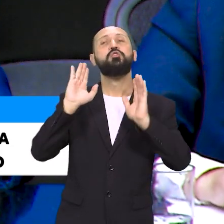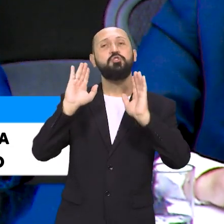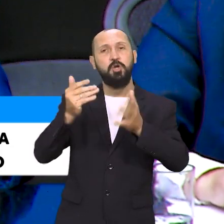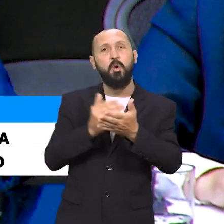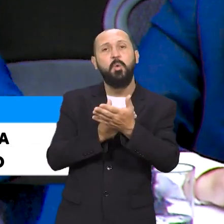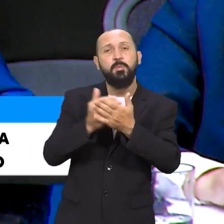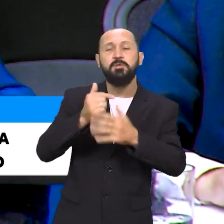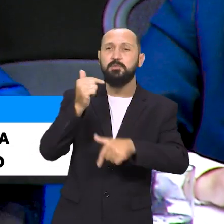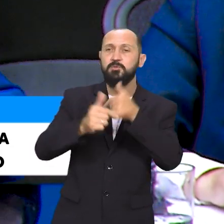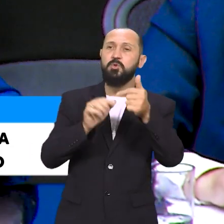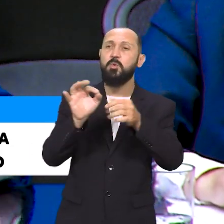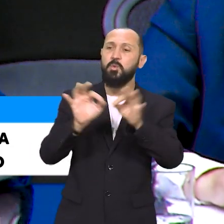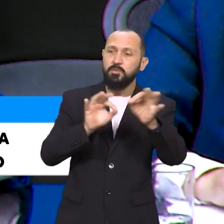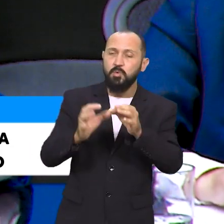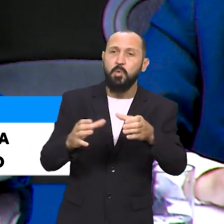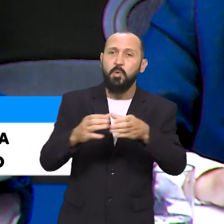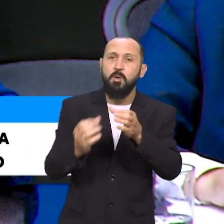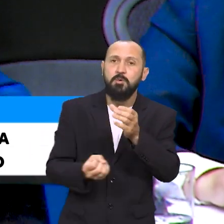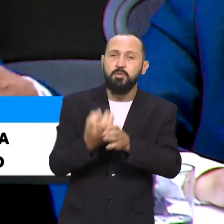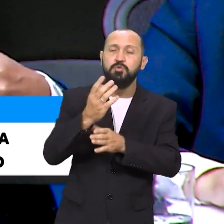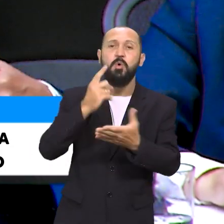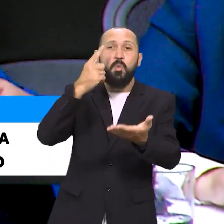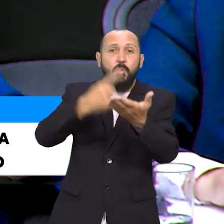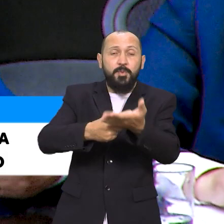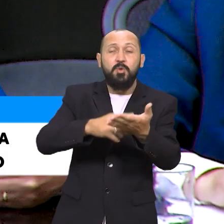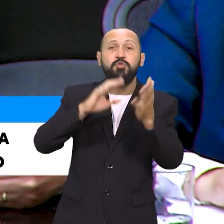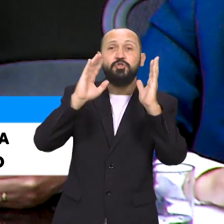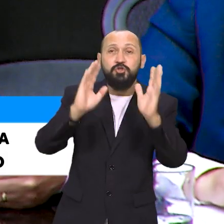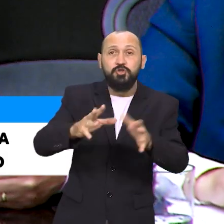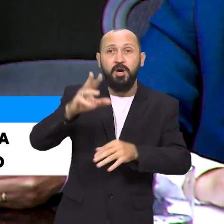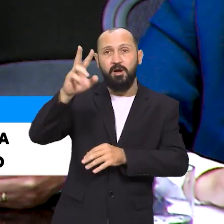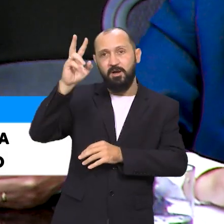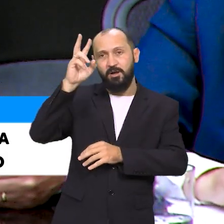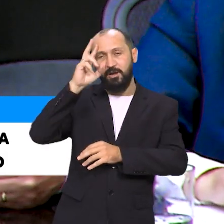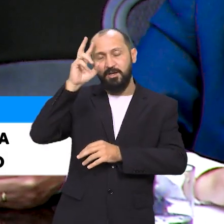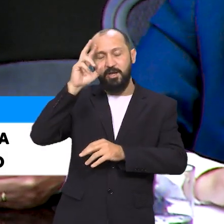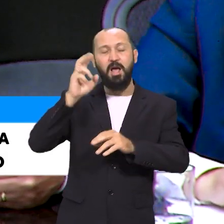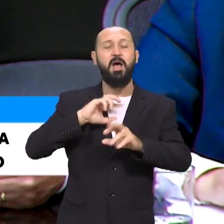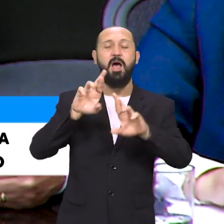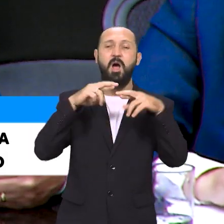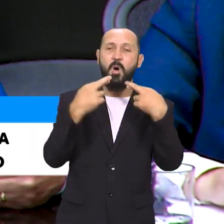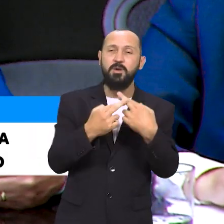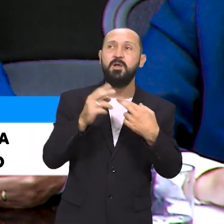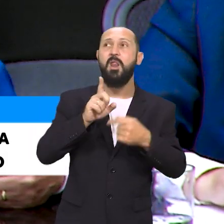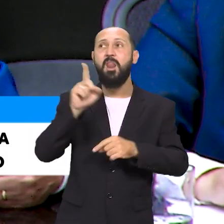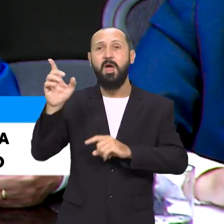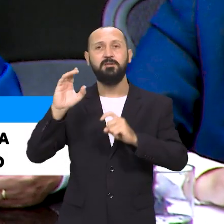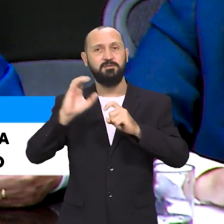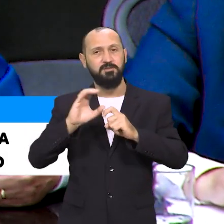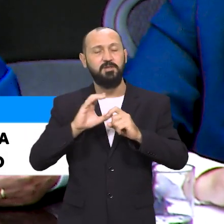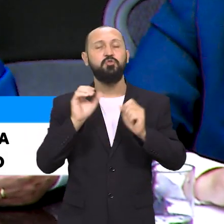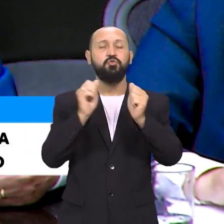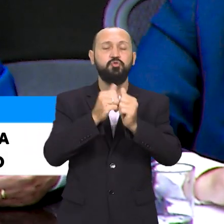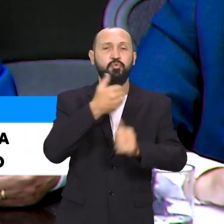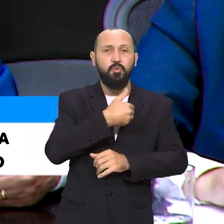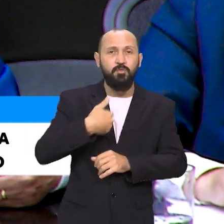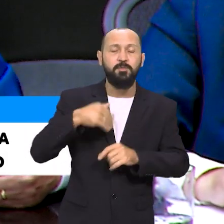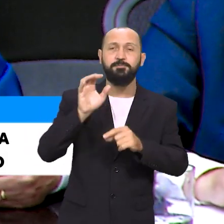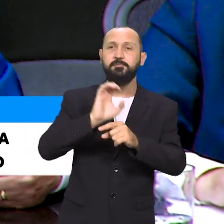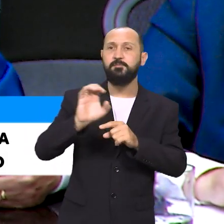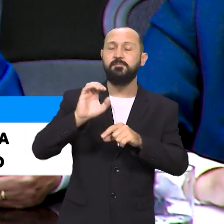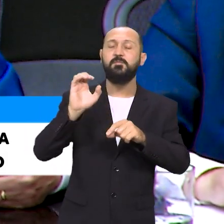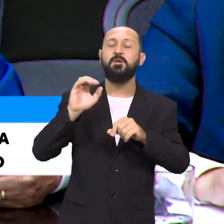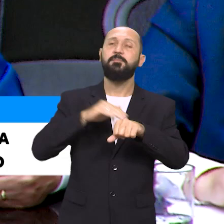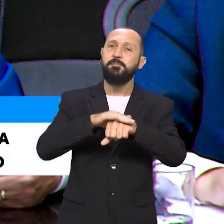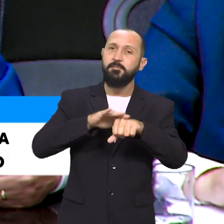já tomou medida, formou uma comissão, já marcou reunião na CACEMES, já marcou reunião no governo do Estado